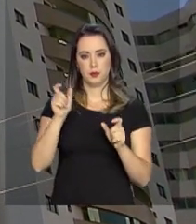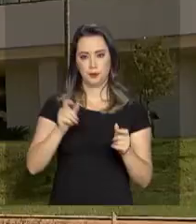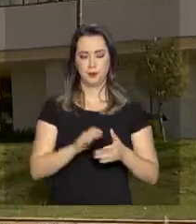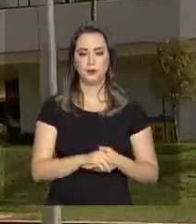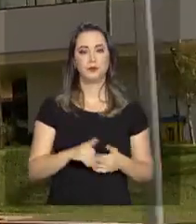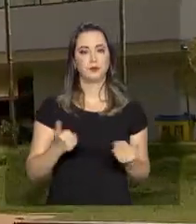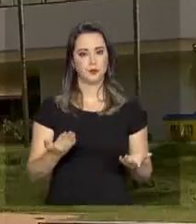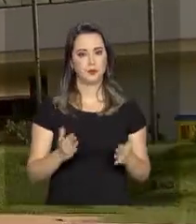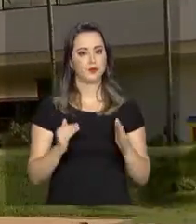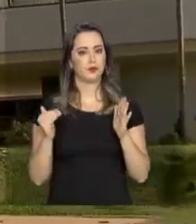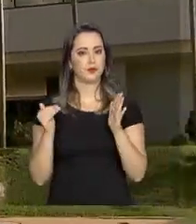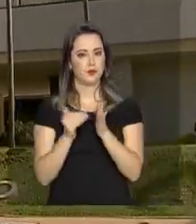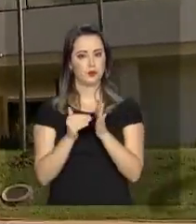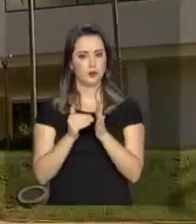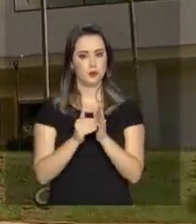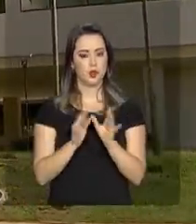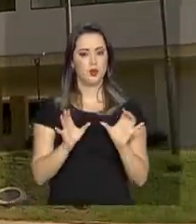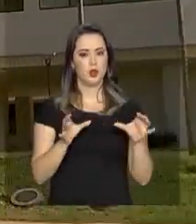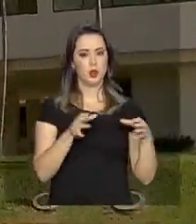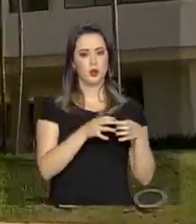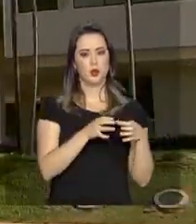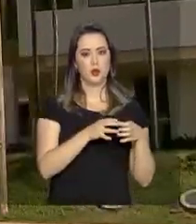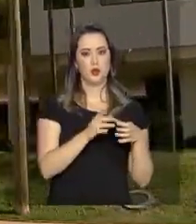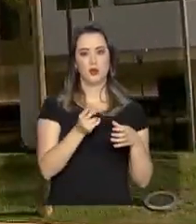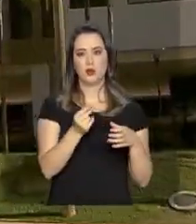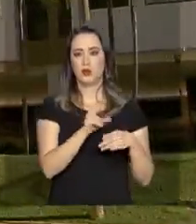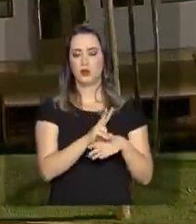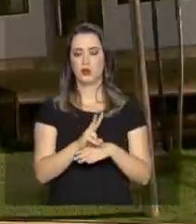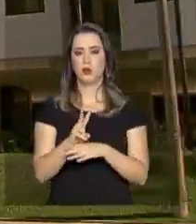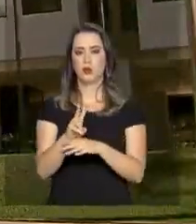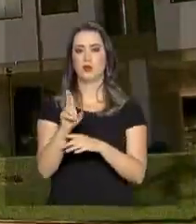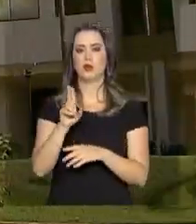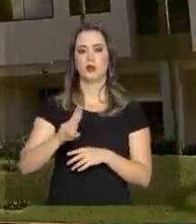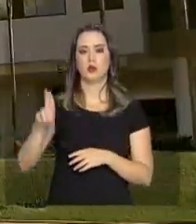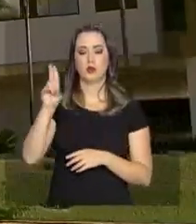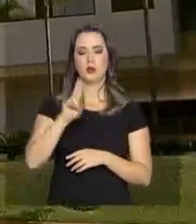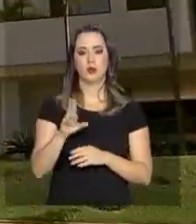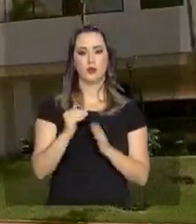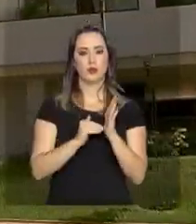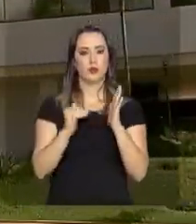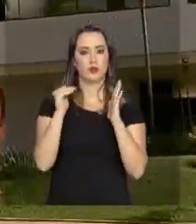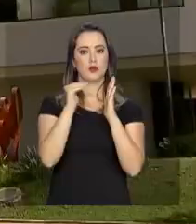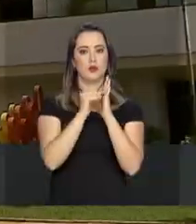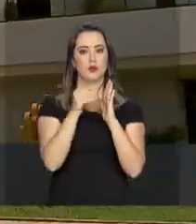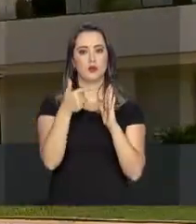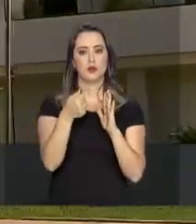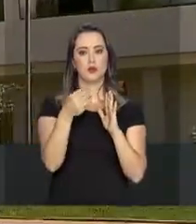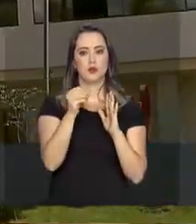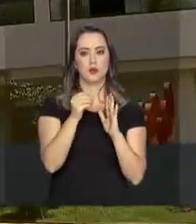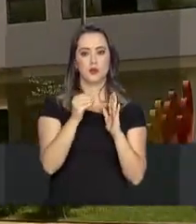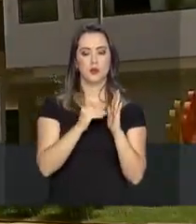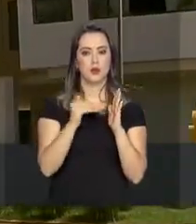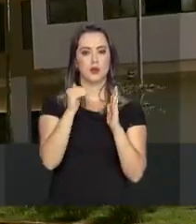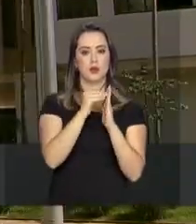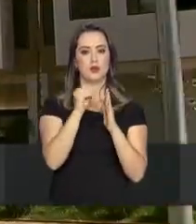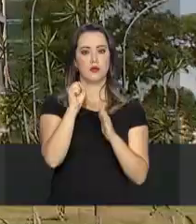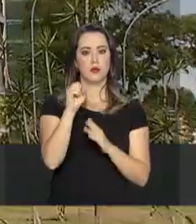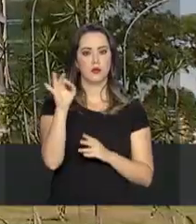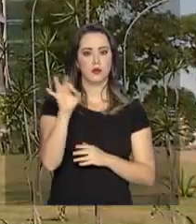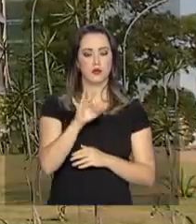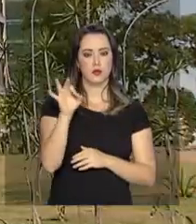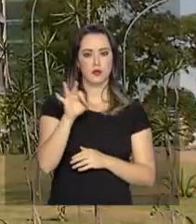física. O limite de cota de financiamento dos imóveis usados subiu de 70% para